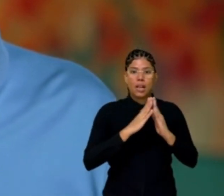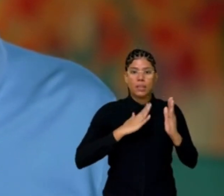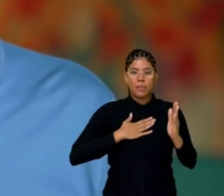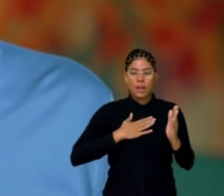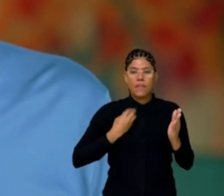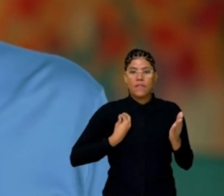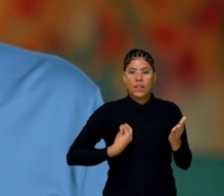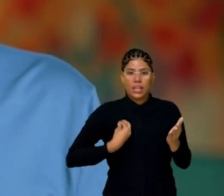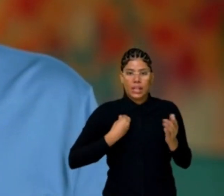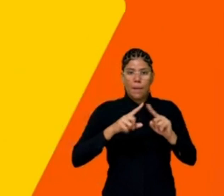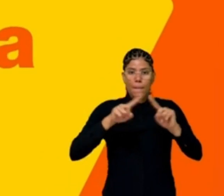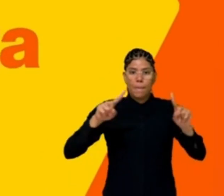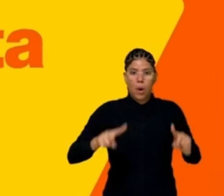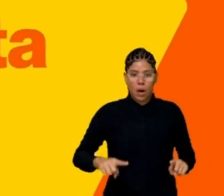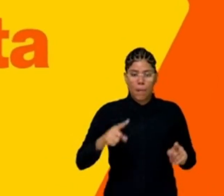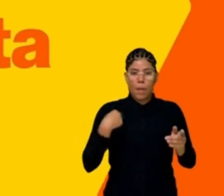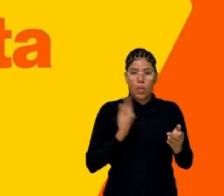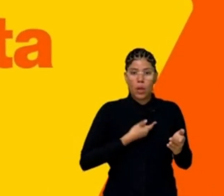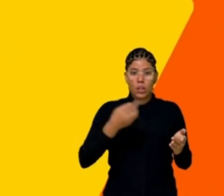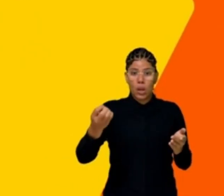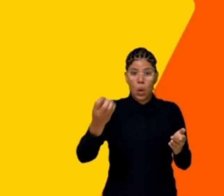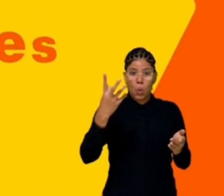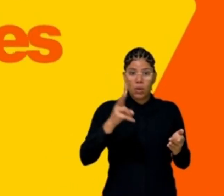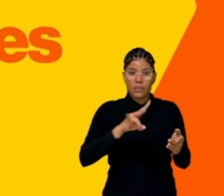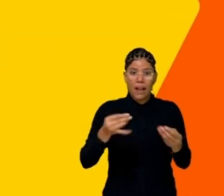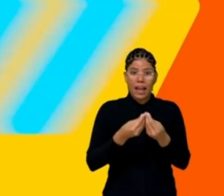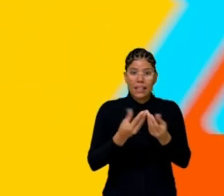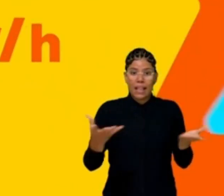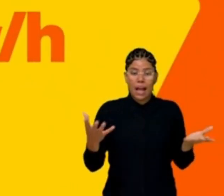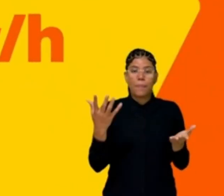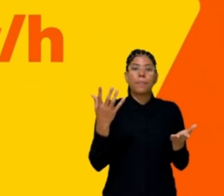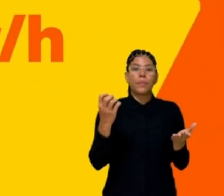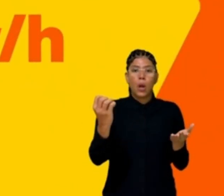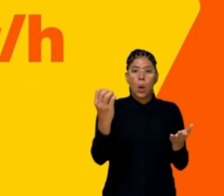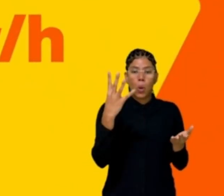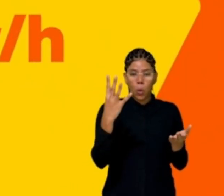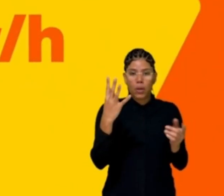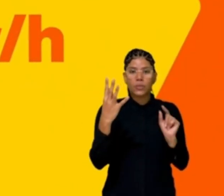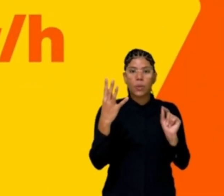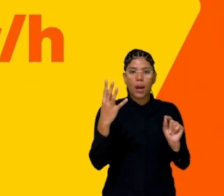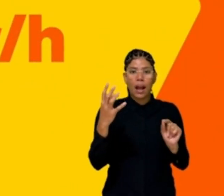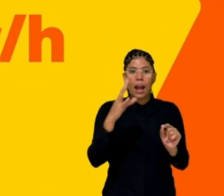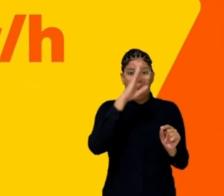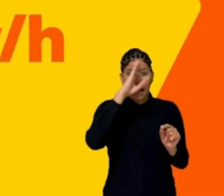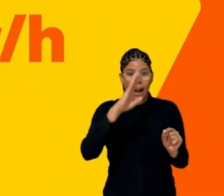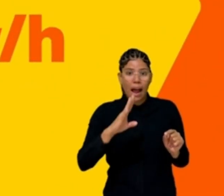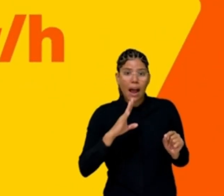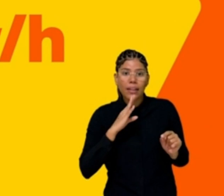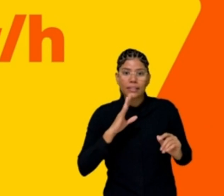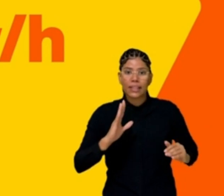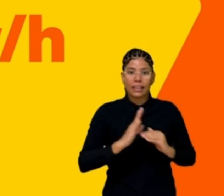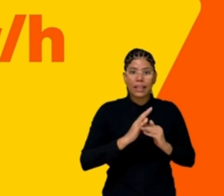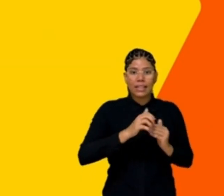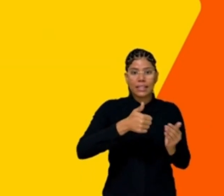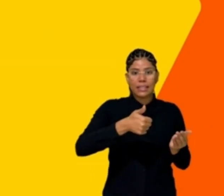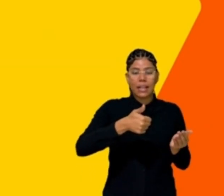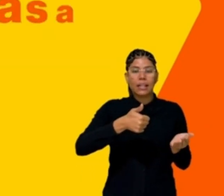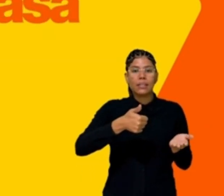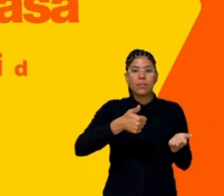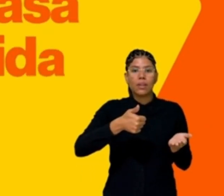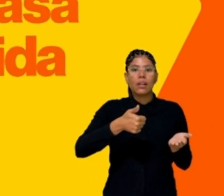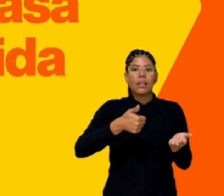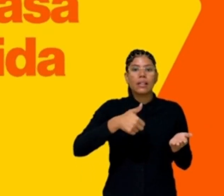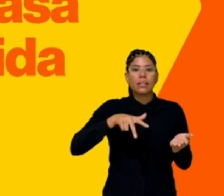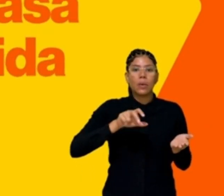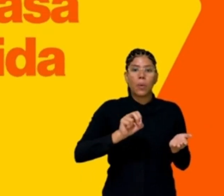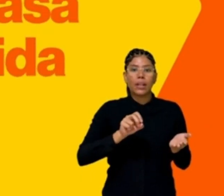Vida e dos distritos. Programa Nossa Luz vai levar a energia gratuita de até 150 kWh mês nas residências